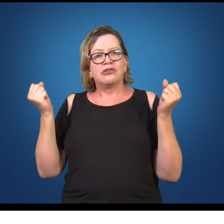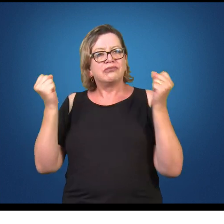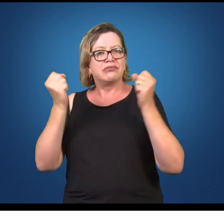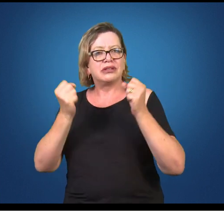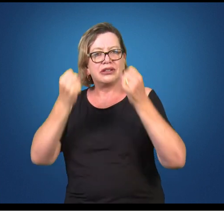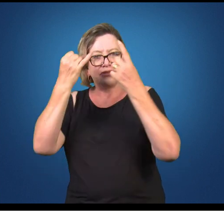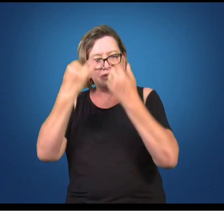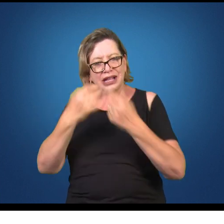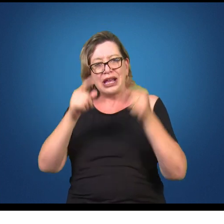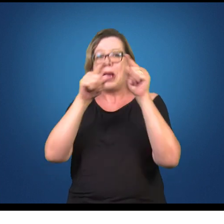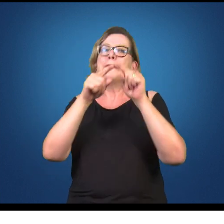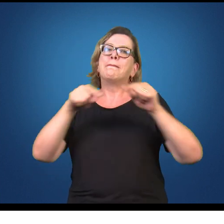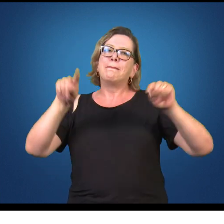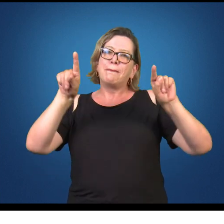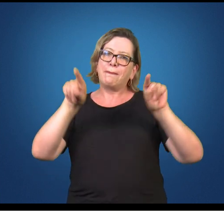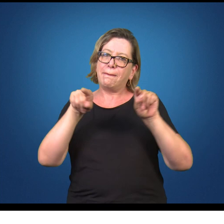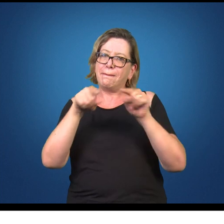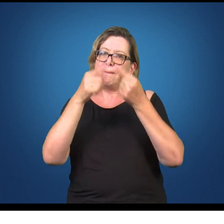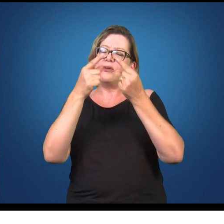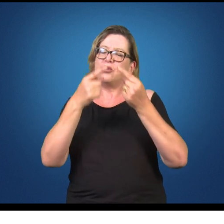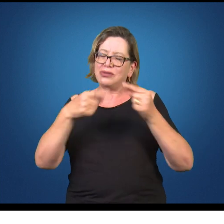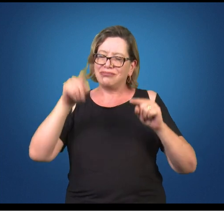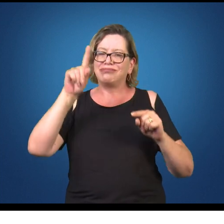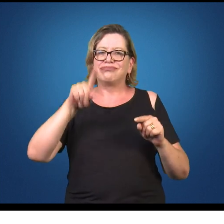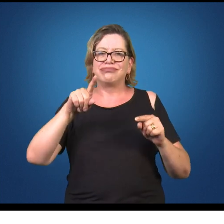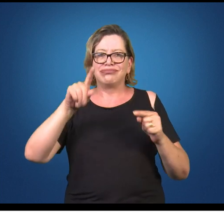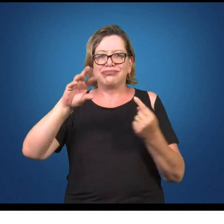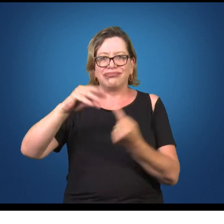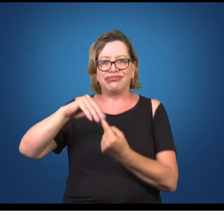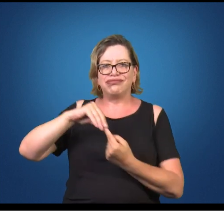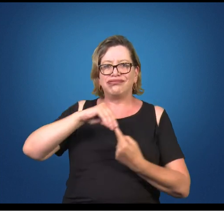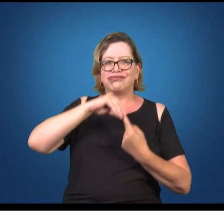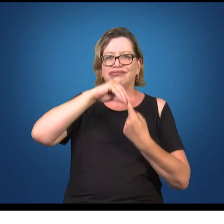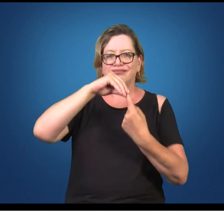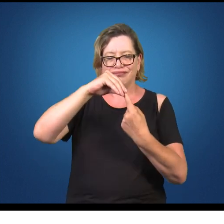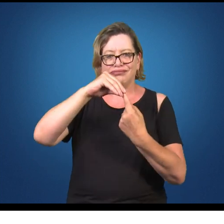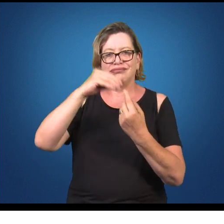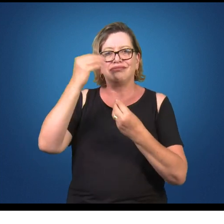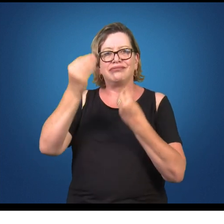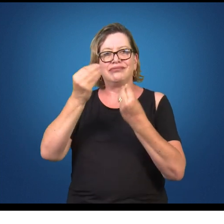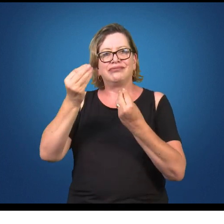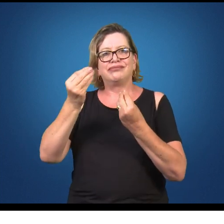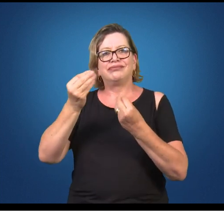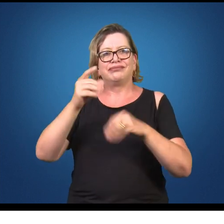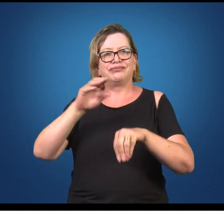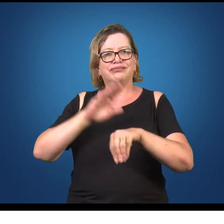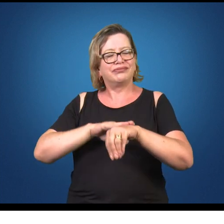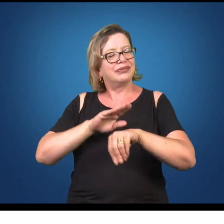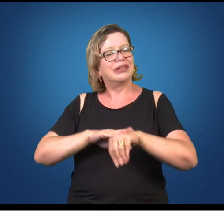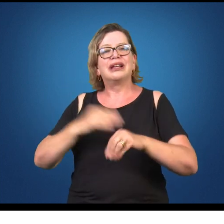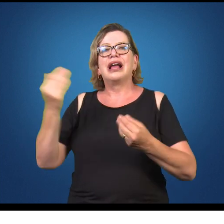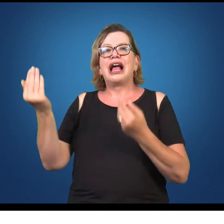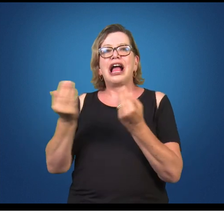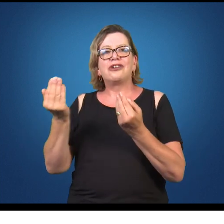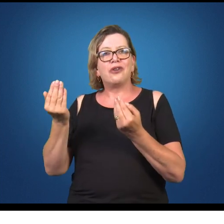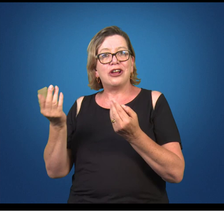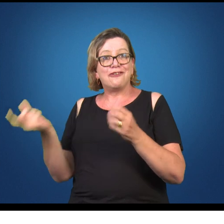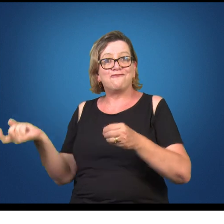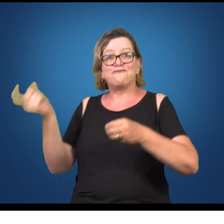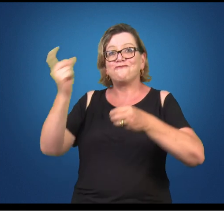dizer que a música teve uma relevância em determinado momento, né, e agora